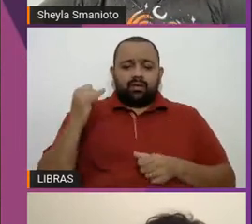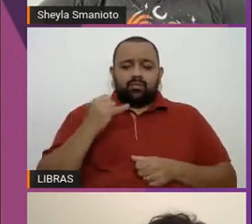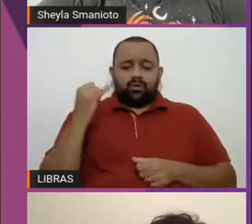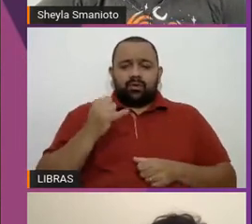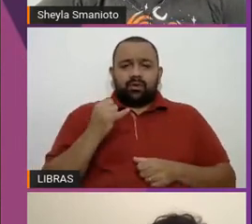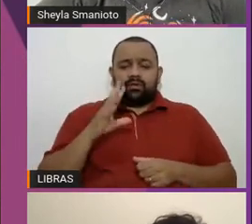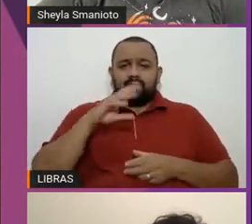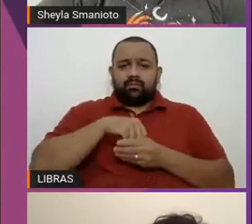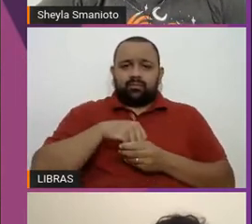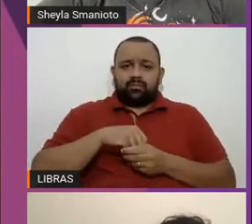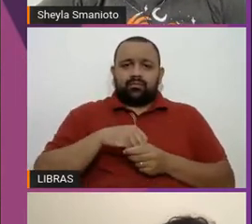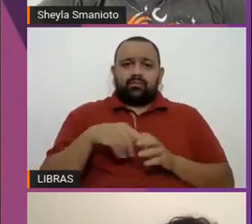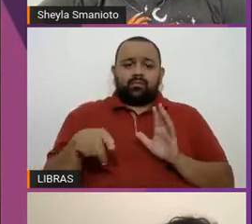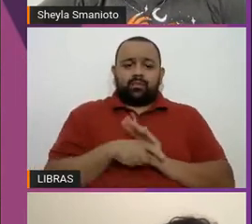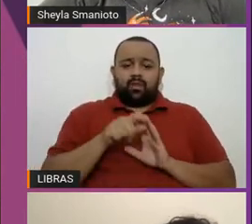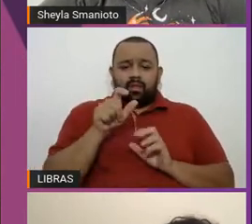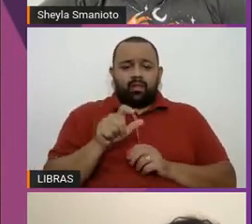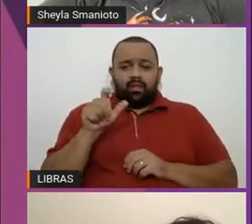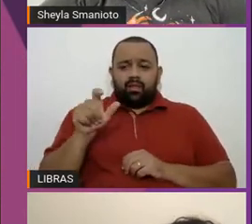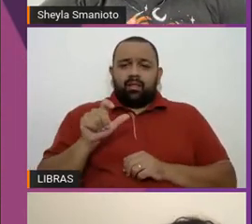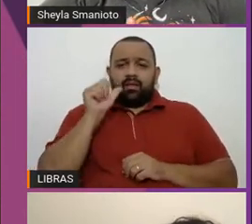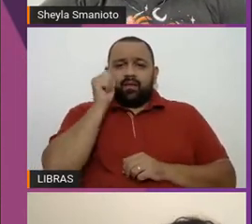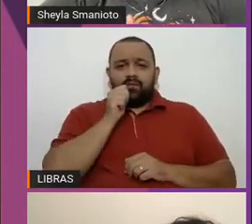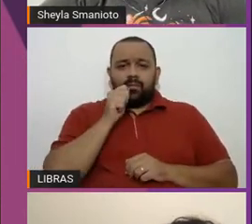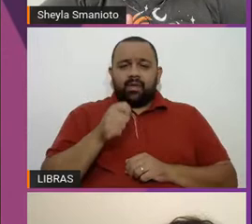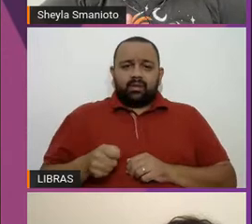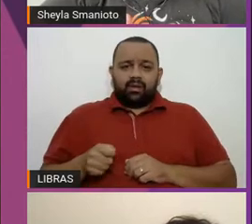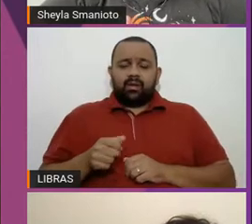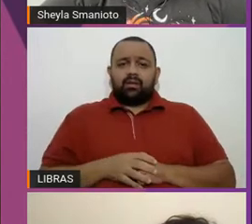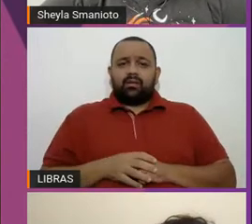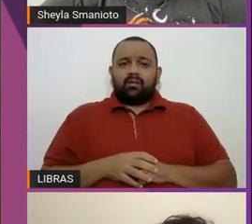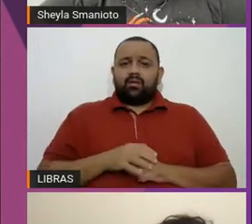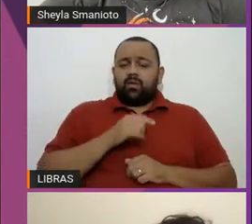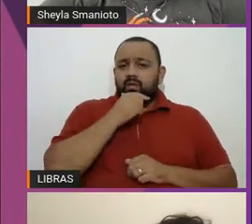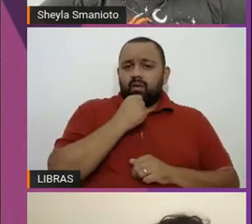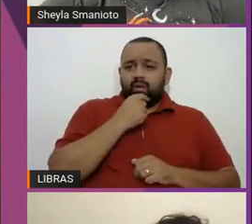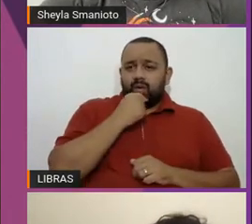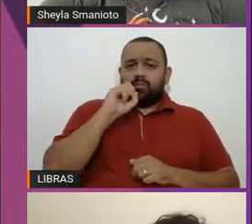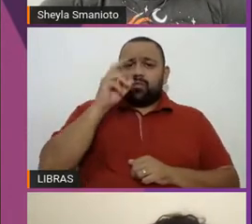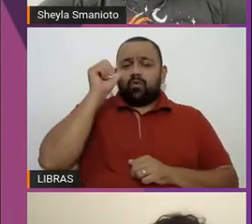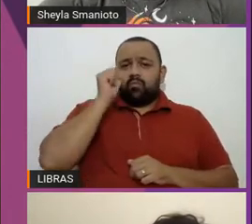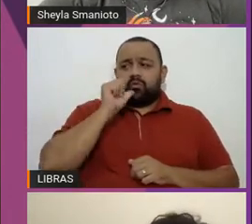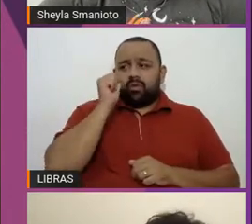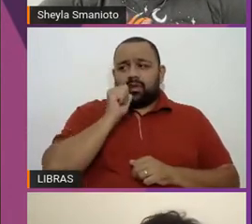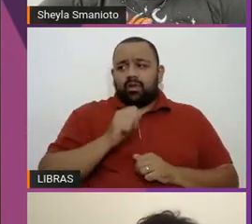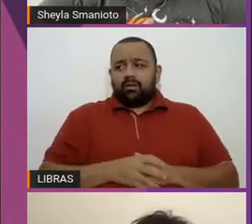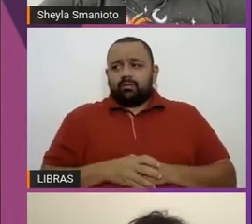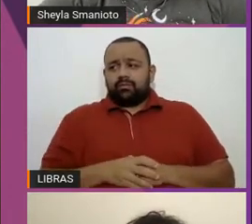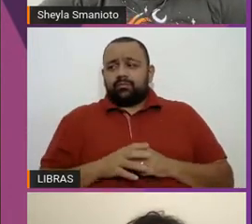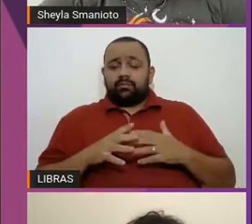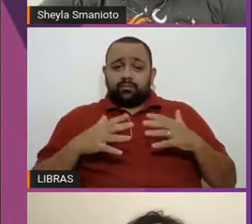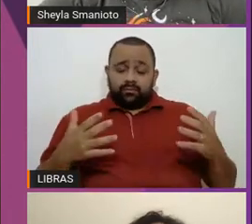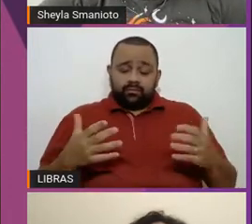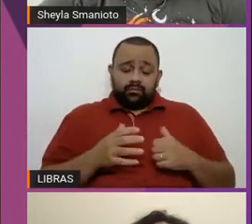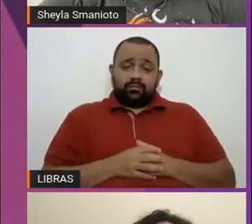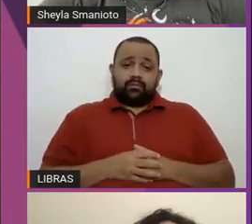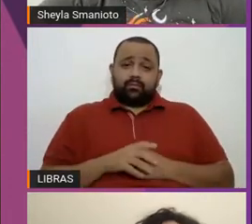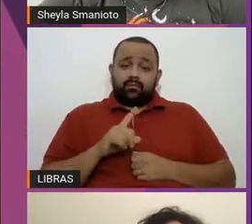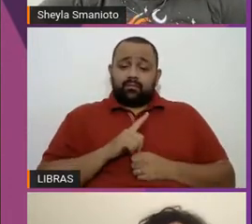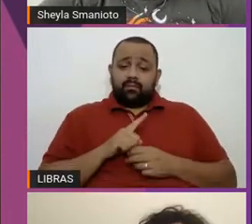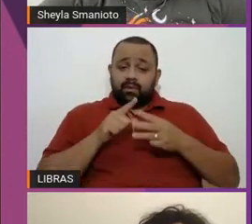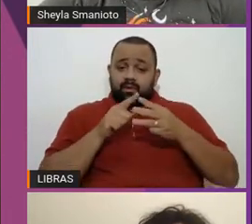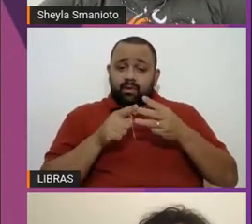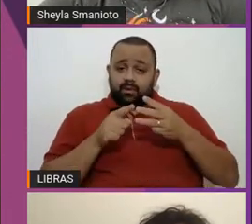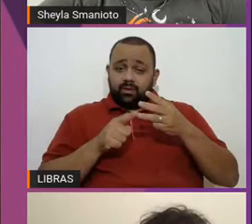nas construções das personagens femininas o exame temperatura de mulher não é com três vitórias